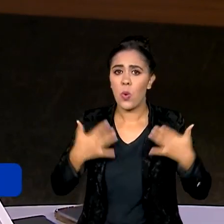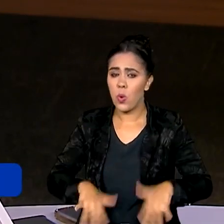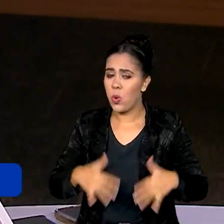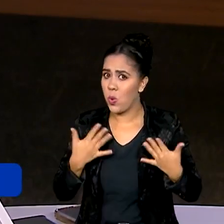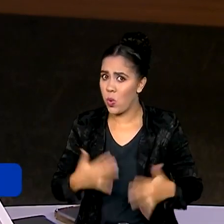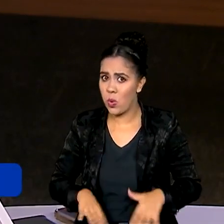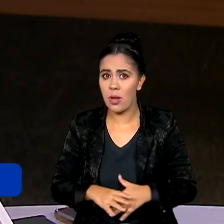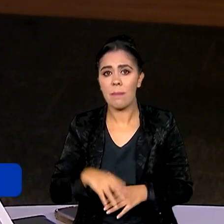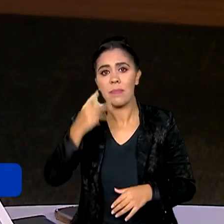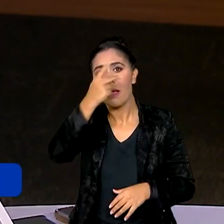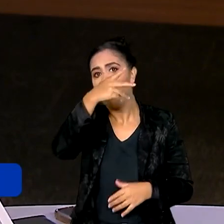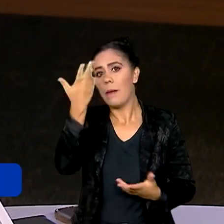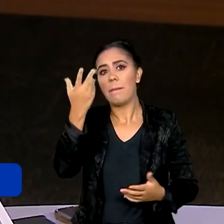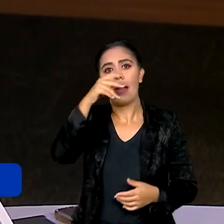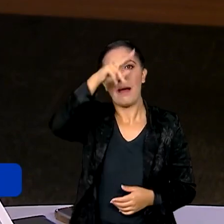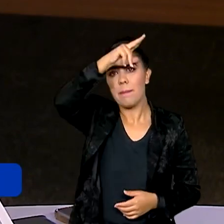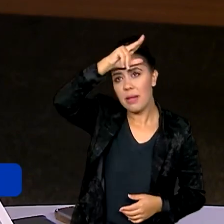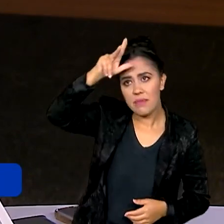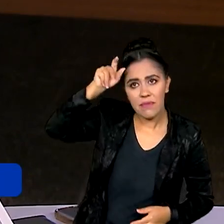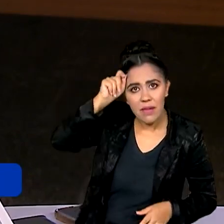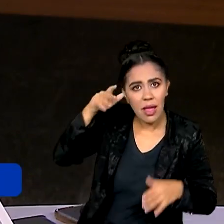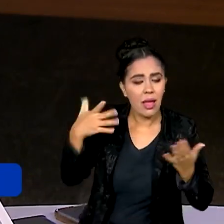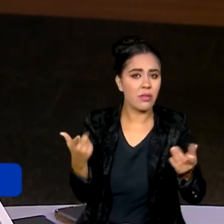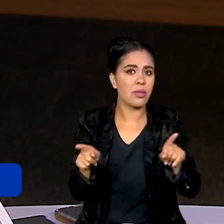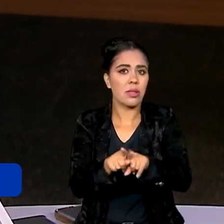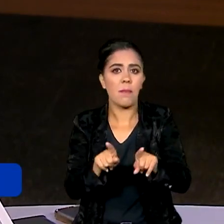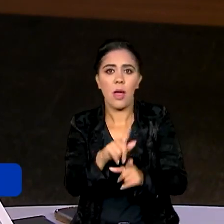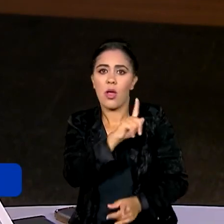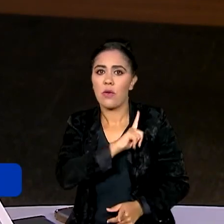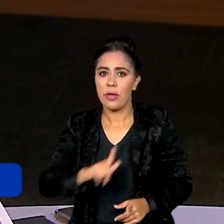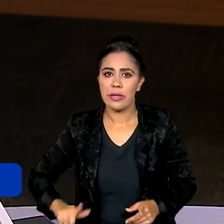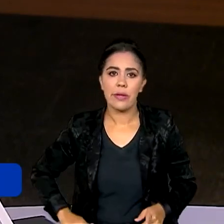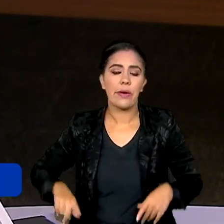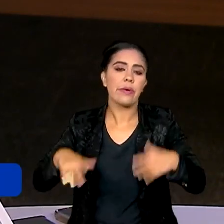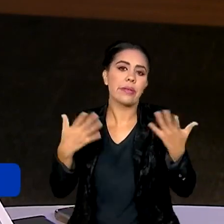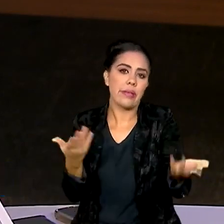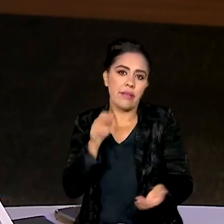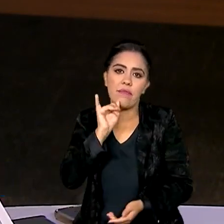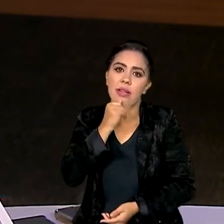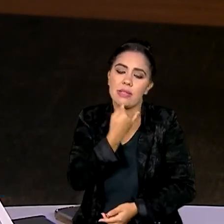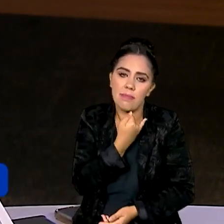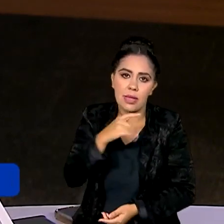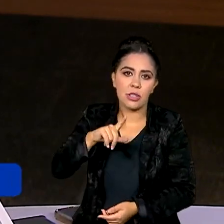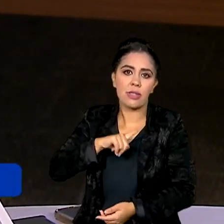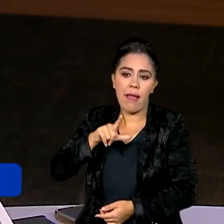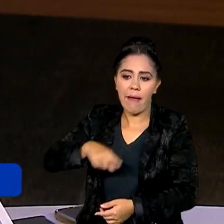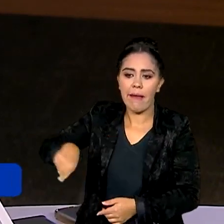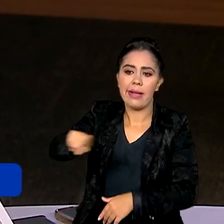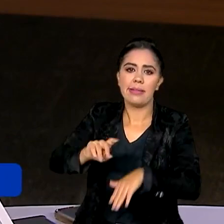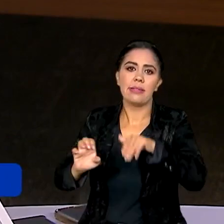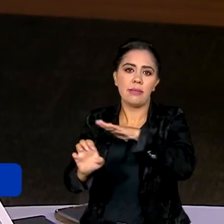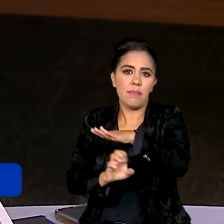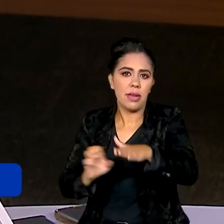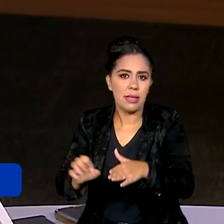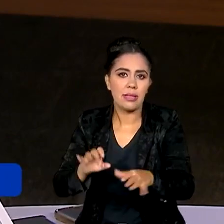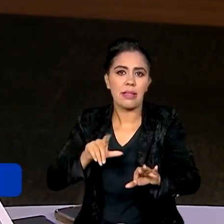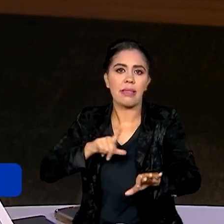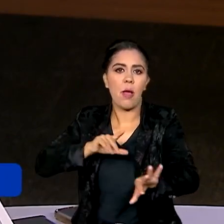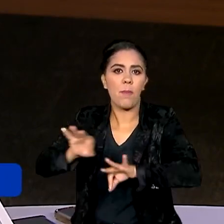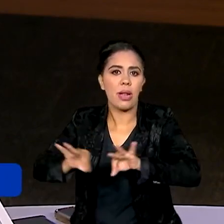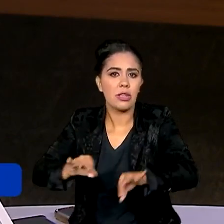público, prefeito, governador, que tem que lidar com essas empresas que planejam mal, orçam